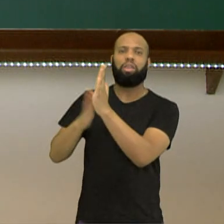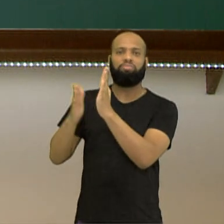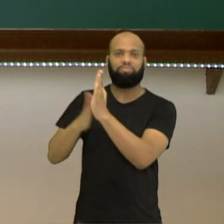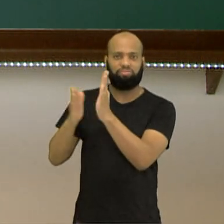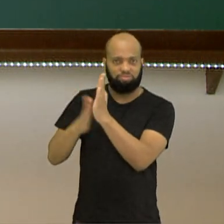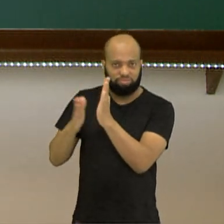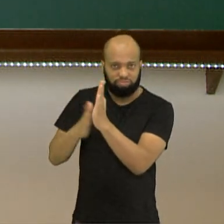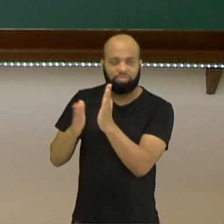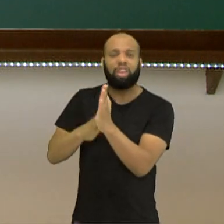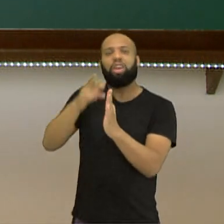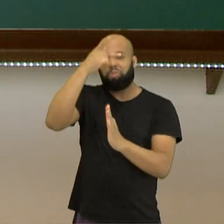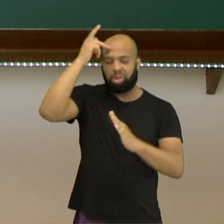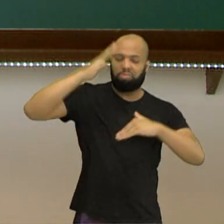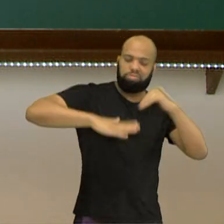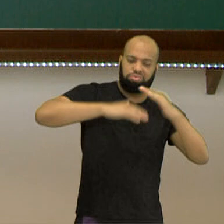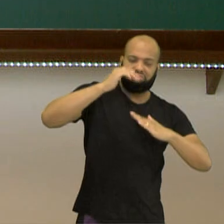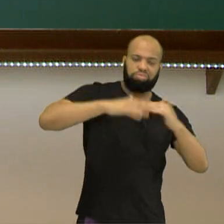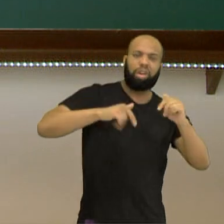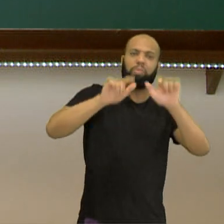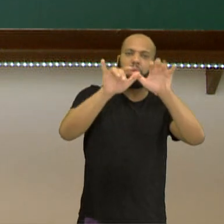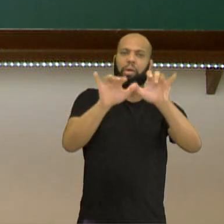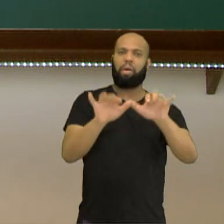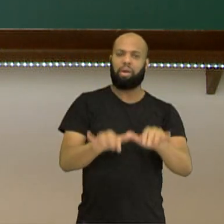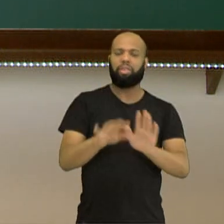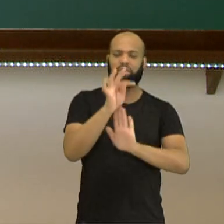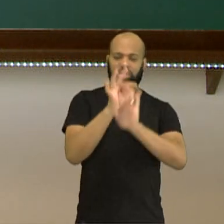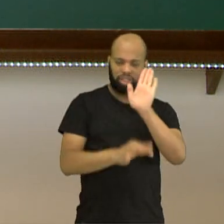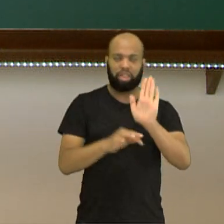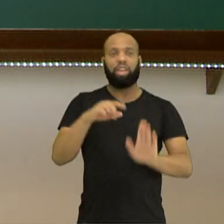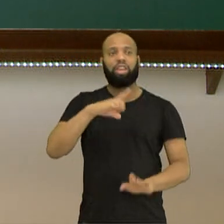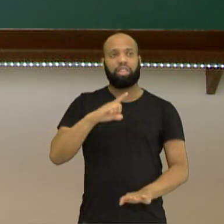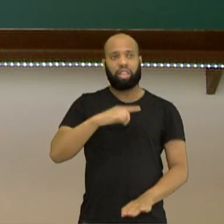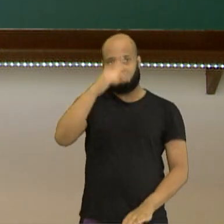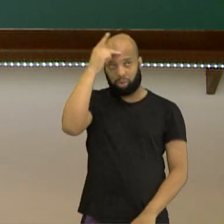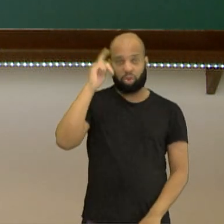palmas para o jornalista. Esse foi o comentário, um dos